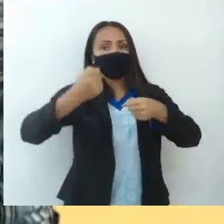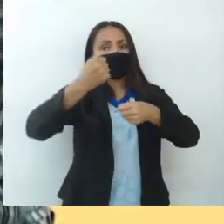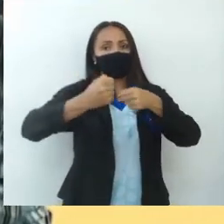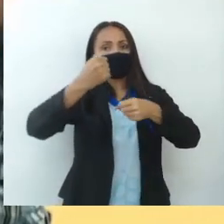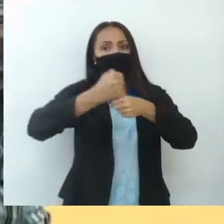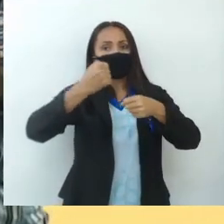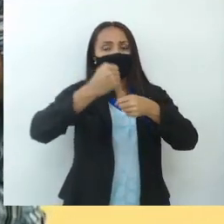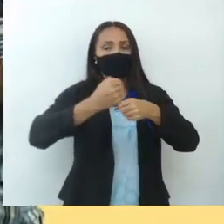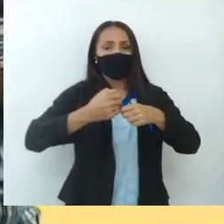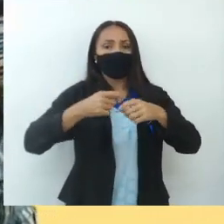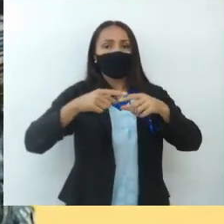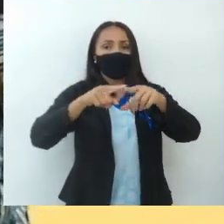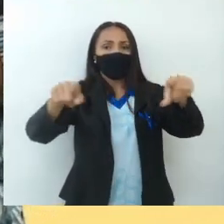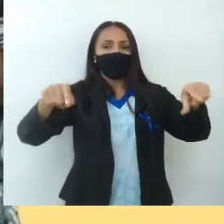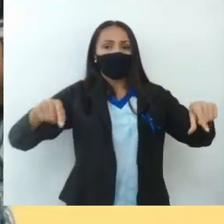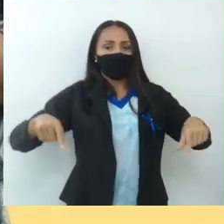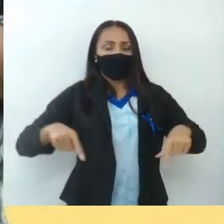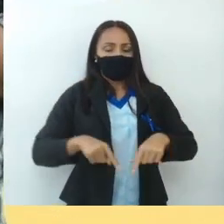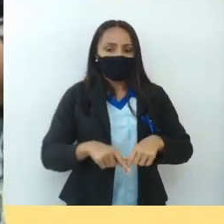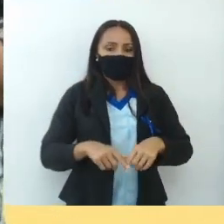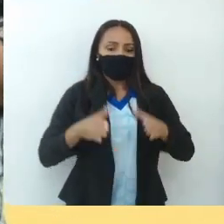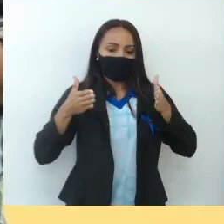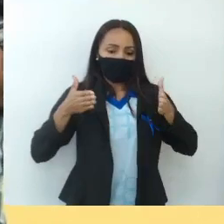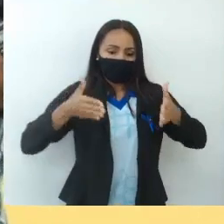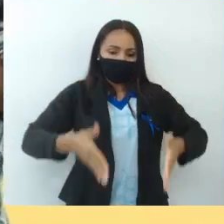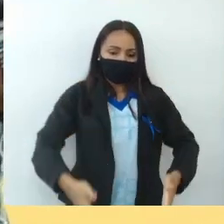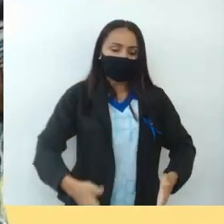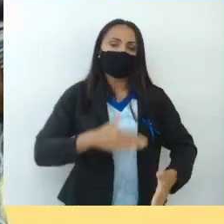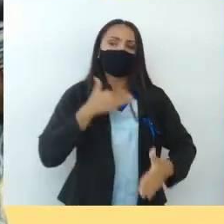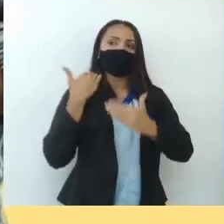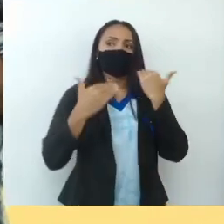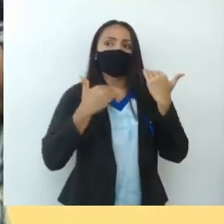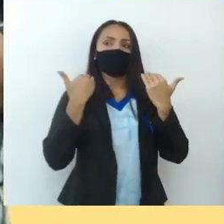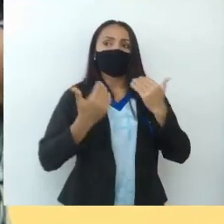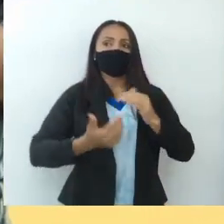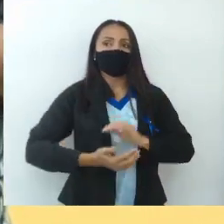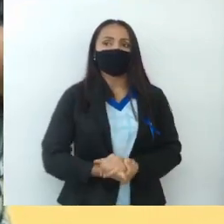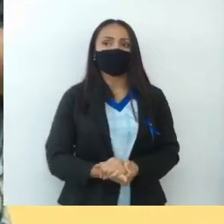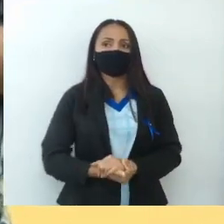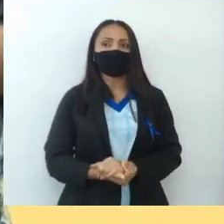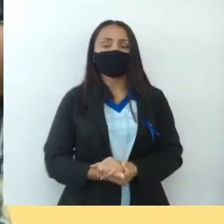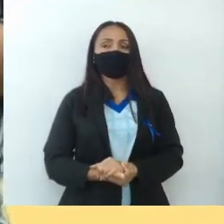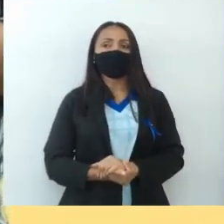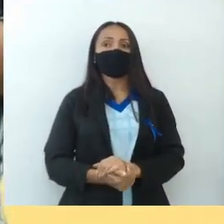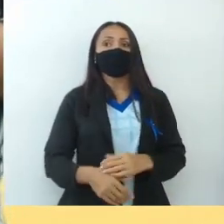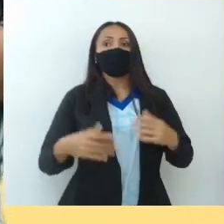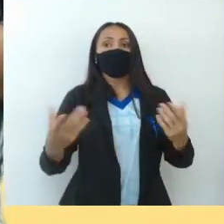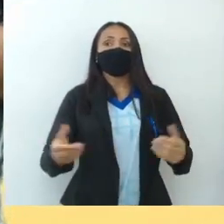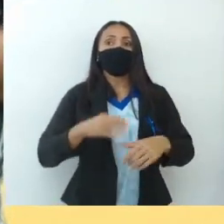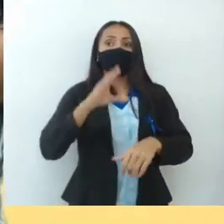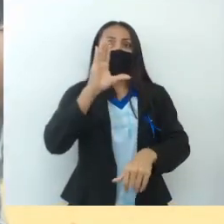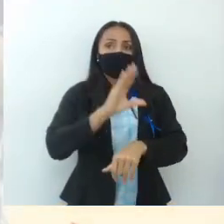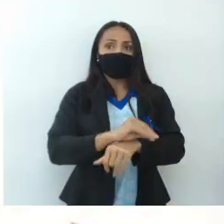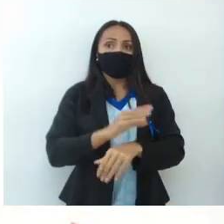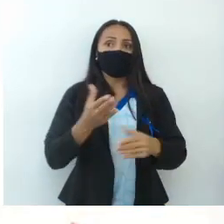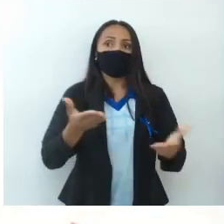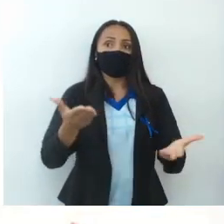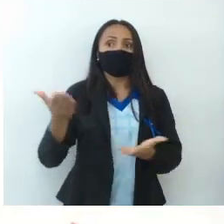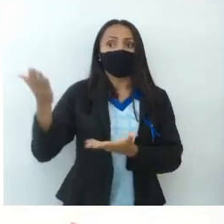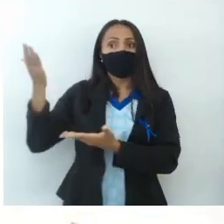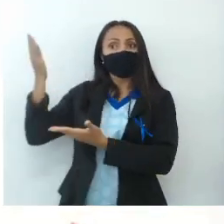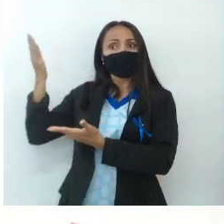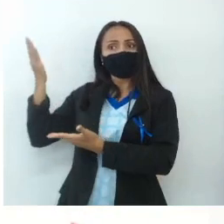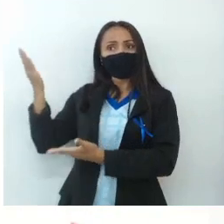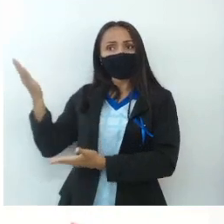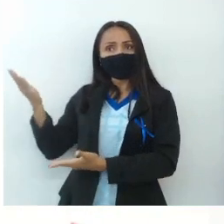cemitério hoje de Santo Amaro. Como a gente está falando de questões que ficaram só na foto, essa foto que está agora aqui, essa é uma foto bem